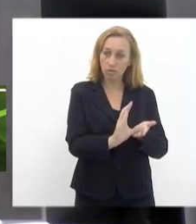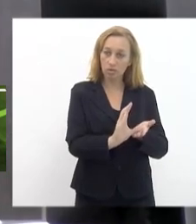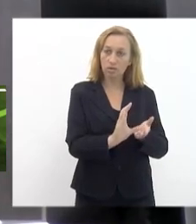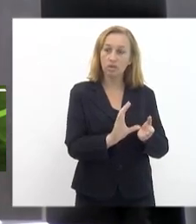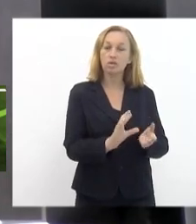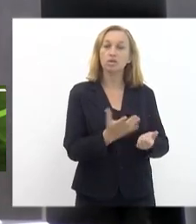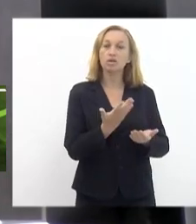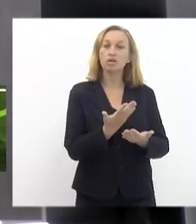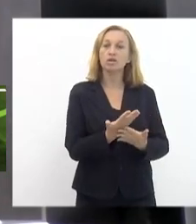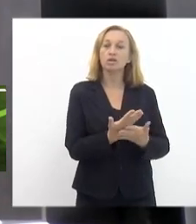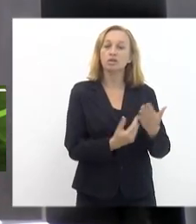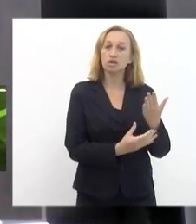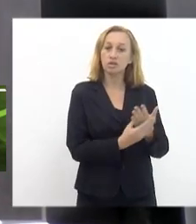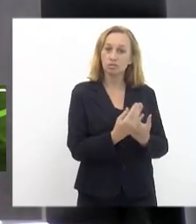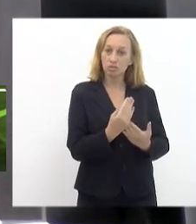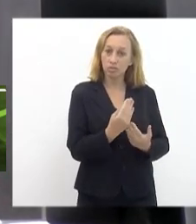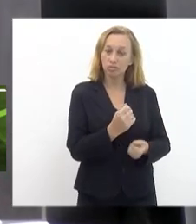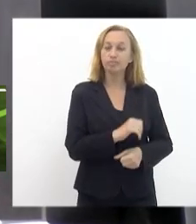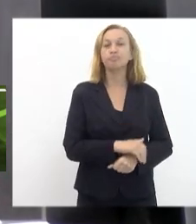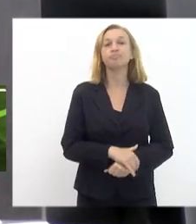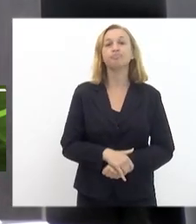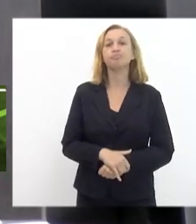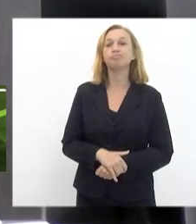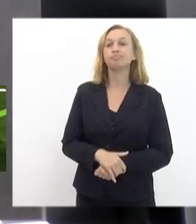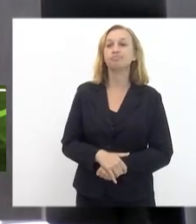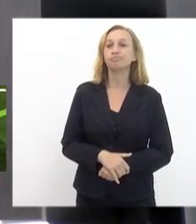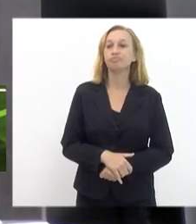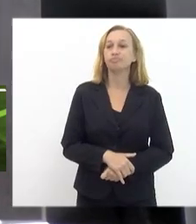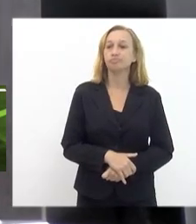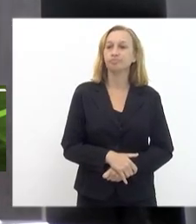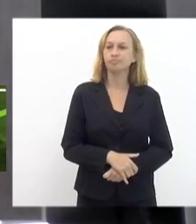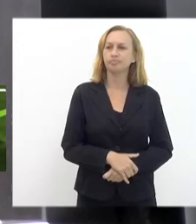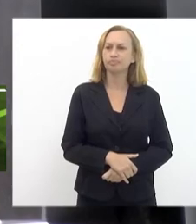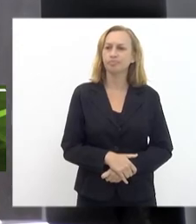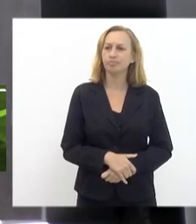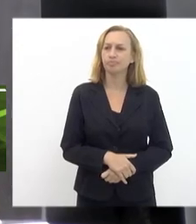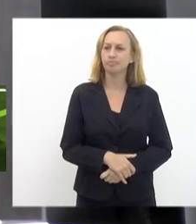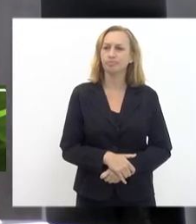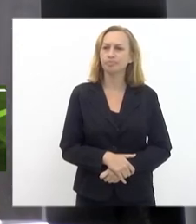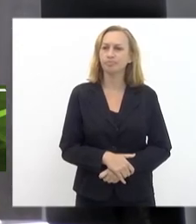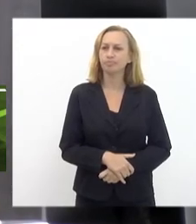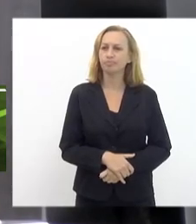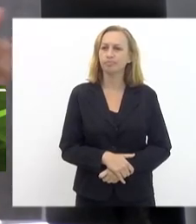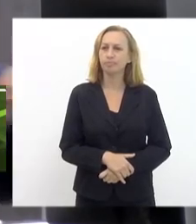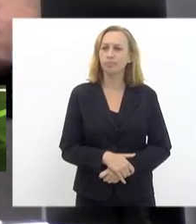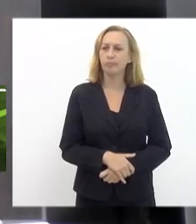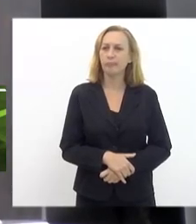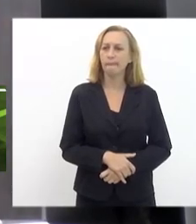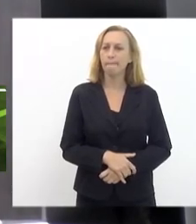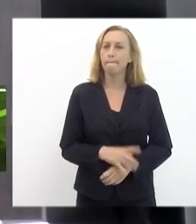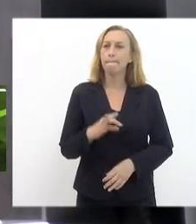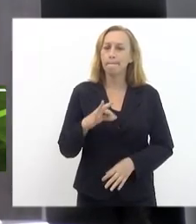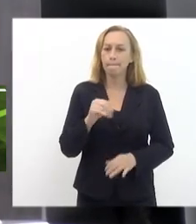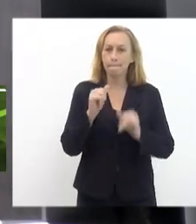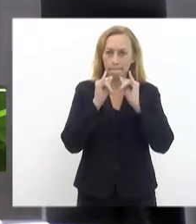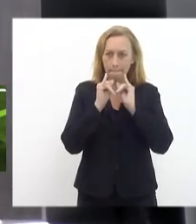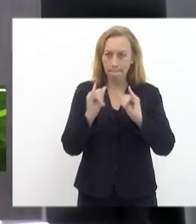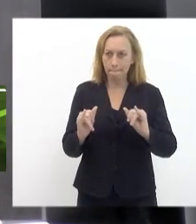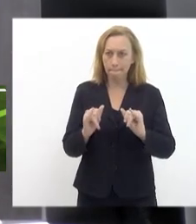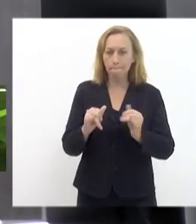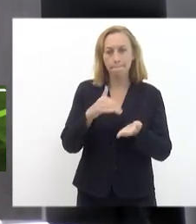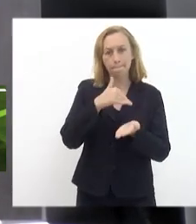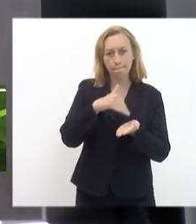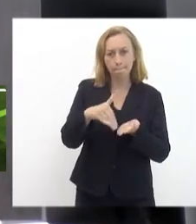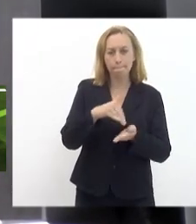nas suas mãos e aí é uma de vem porque tudo foi anunciado o